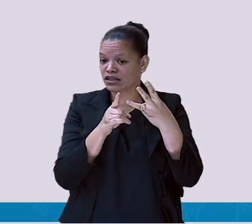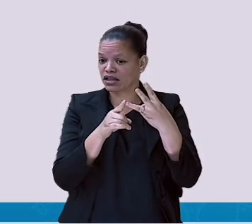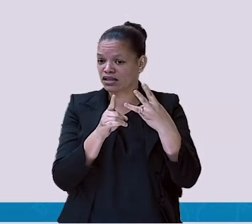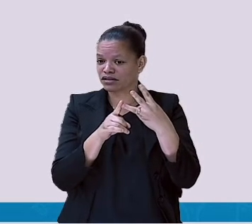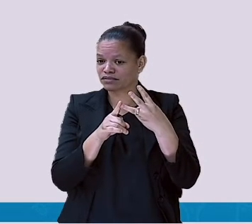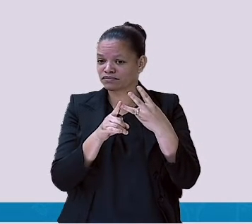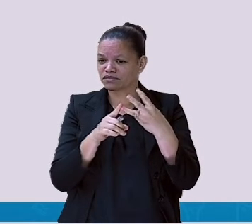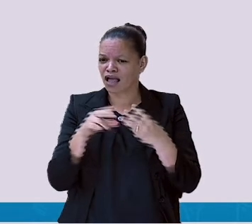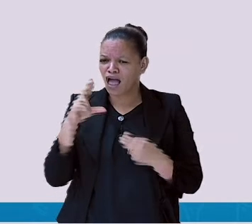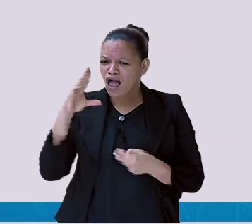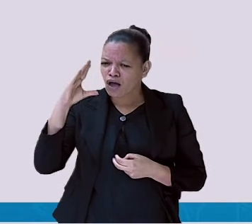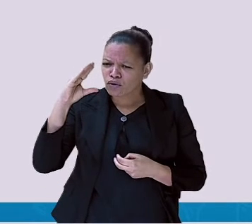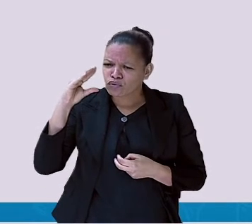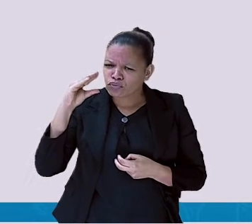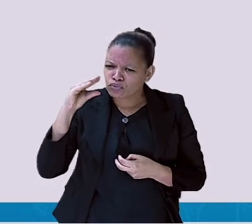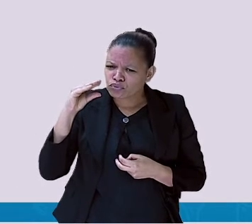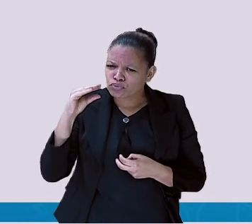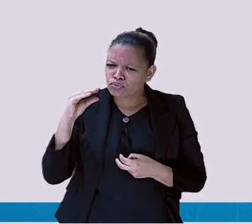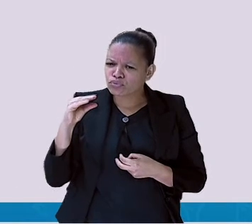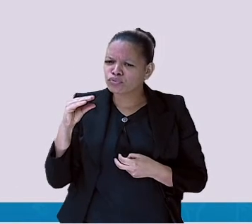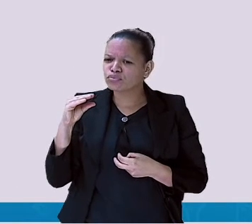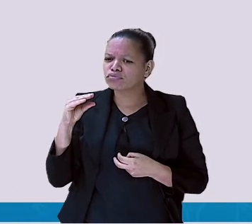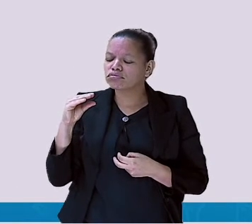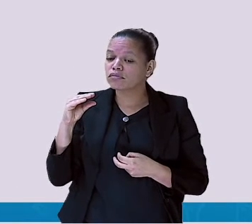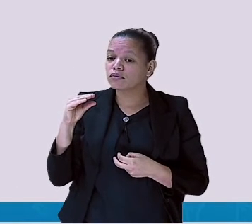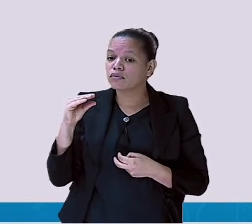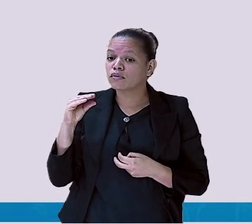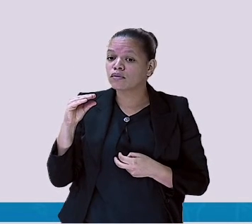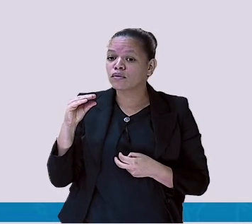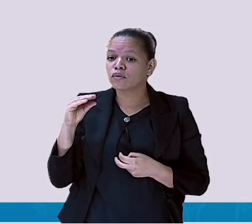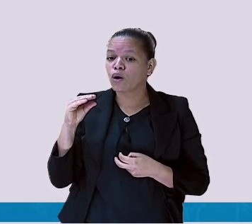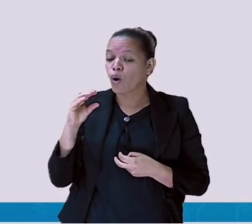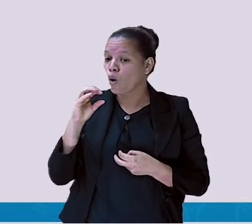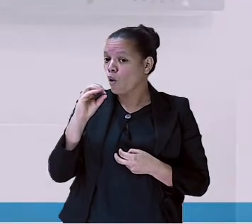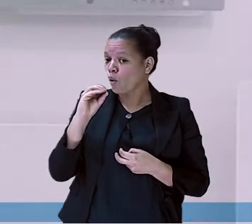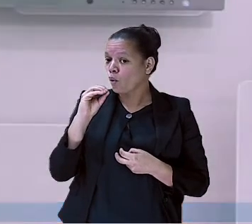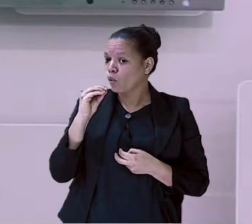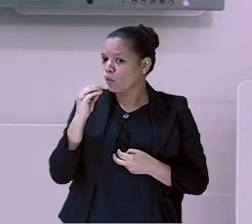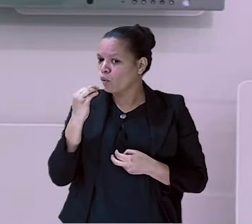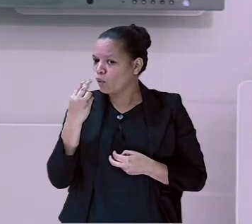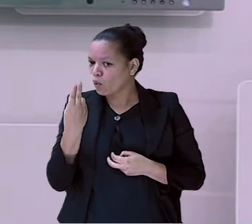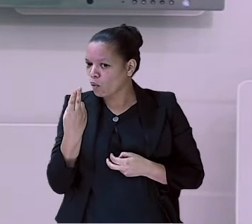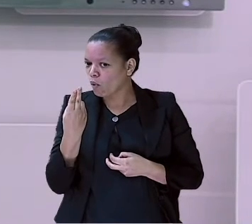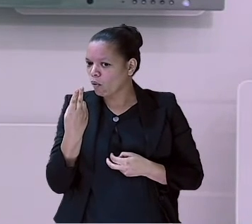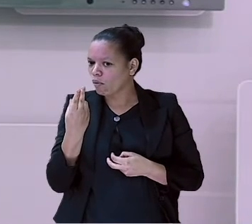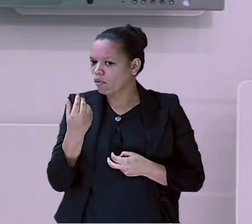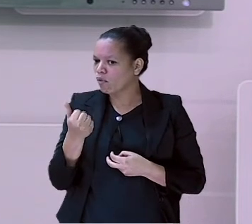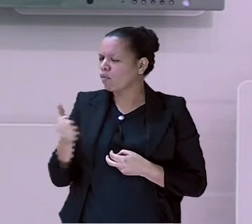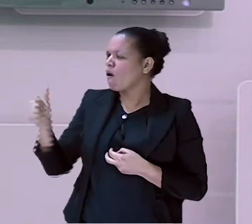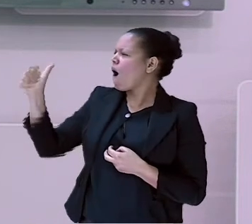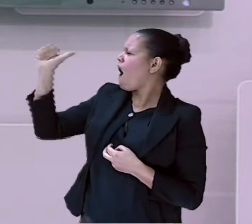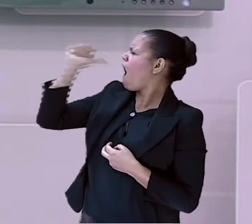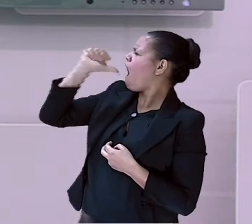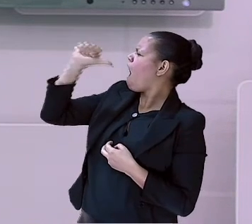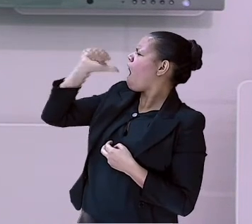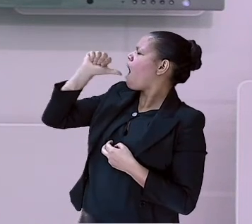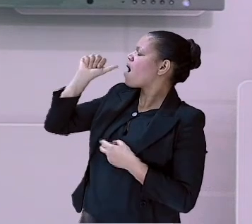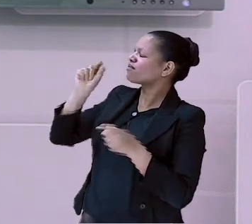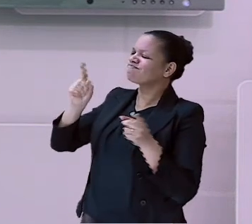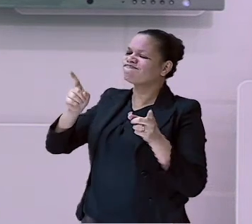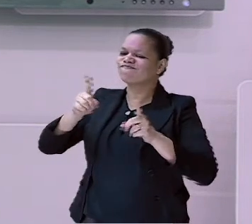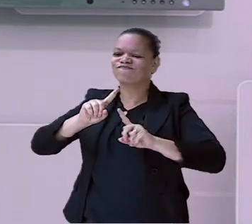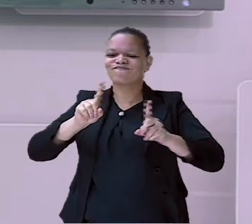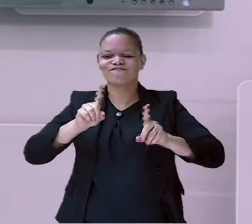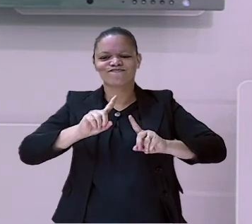Diminuir ou não consumir o álcool. É bom que não consuma o álcool, tá? De forma nenhuma, que